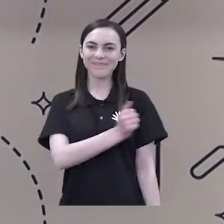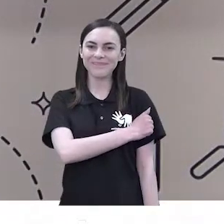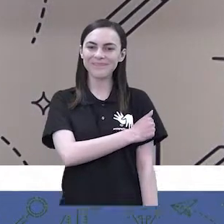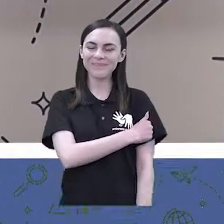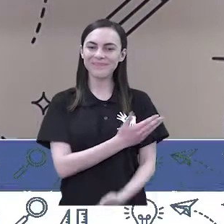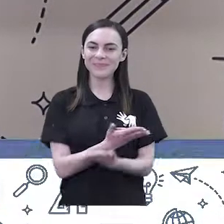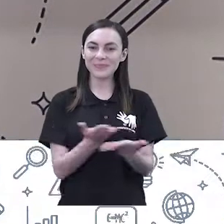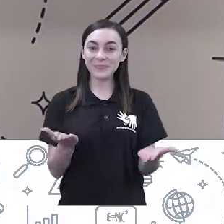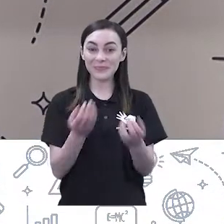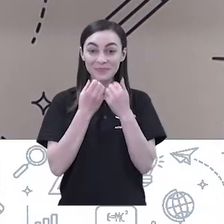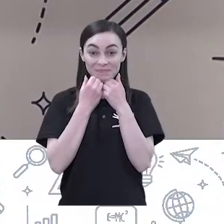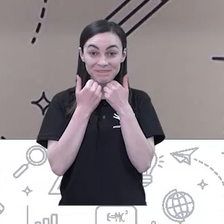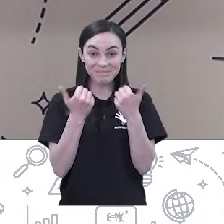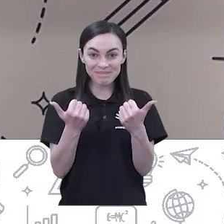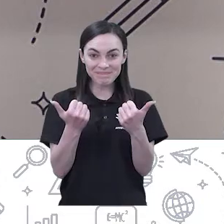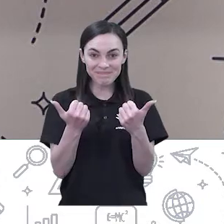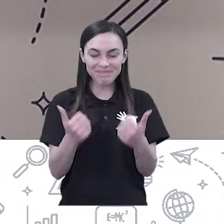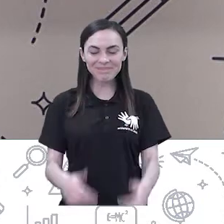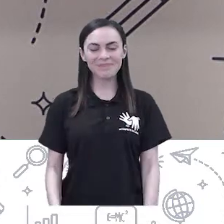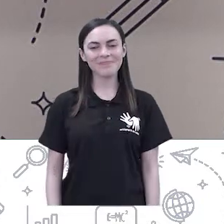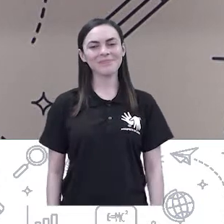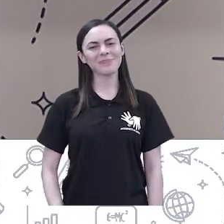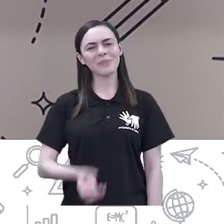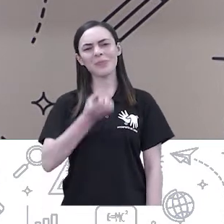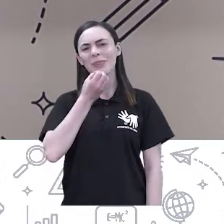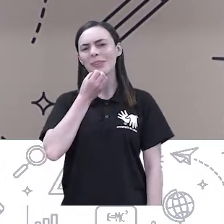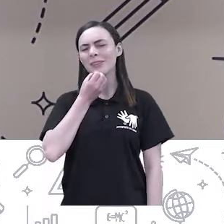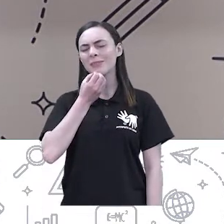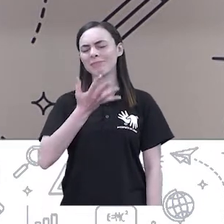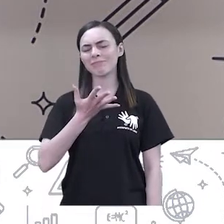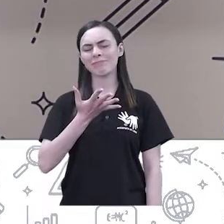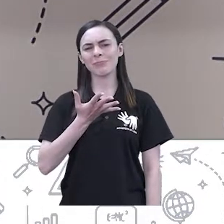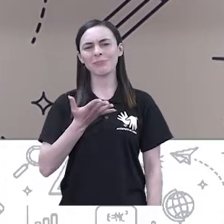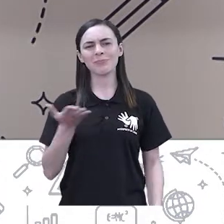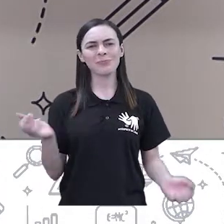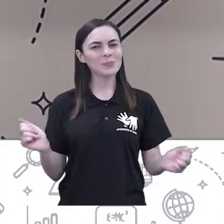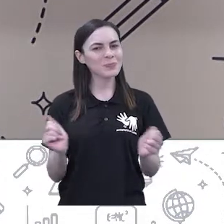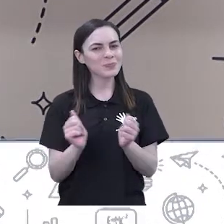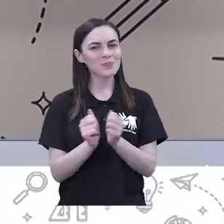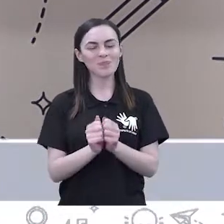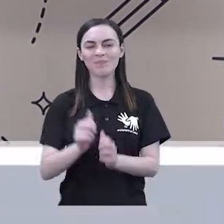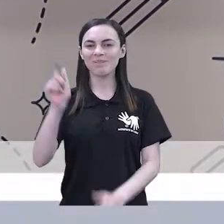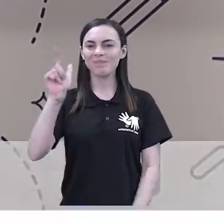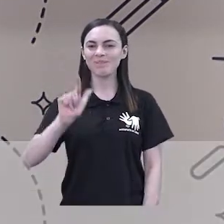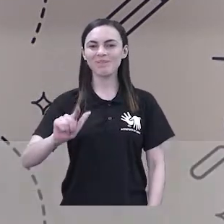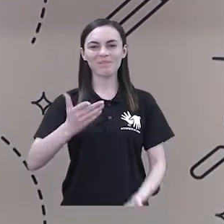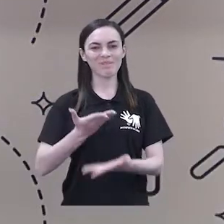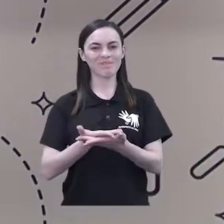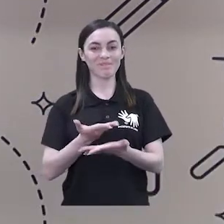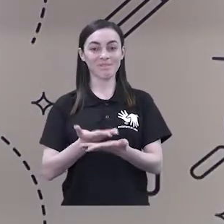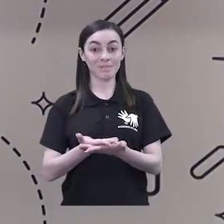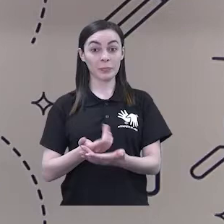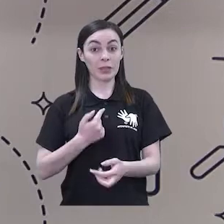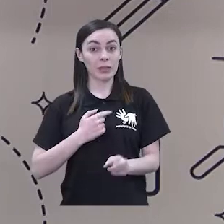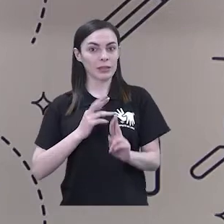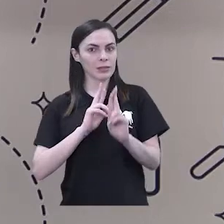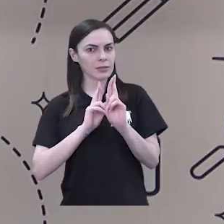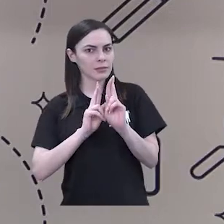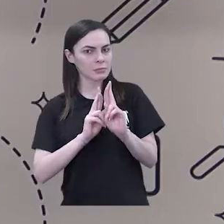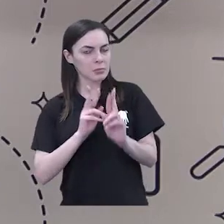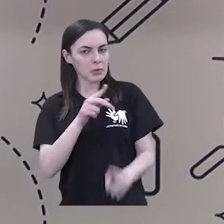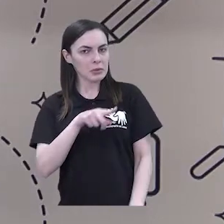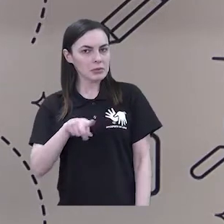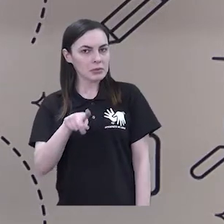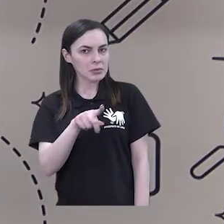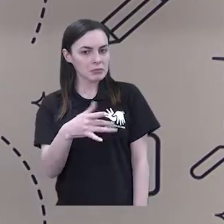Olá, estudantes! Tudo bem com vocês? Que bom estarmos juntos mais uma vez! Eu espero